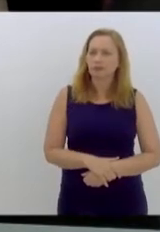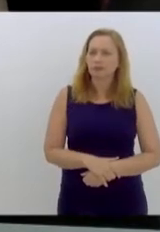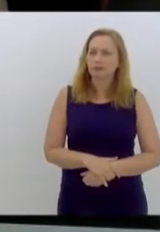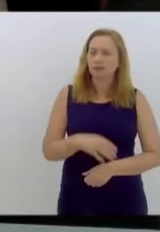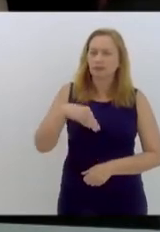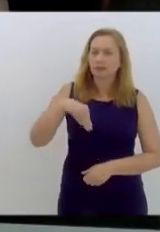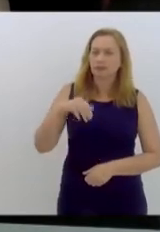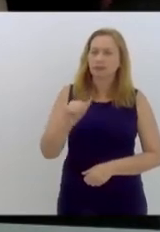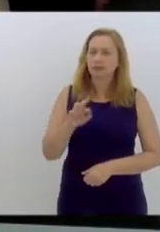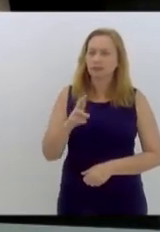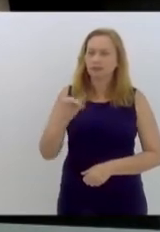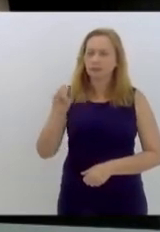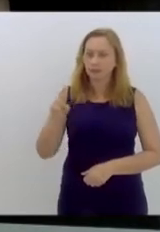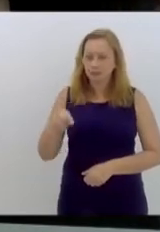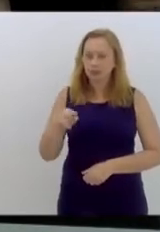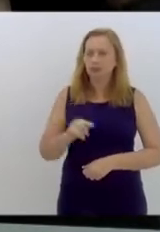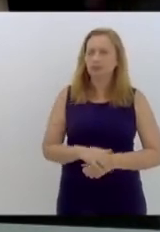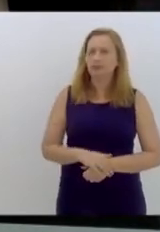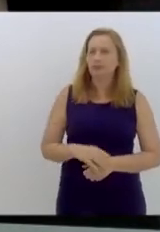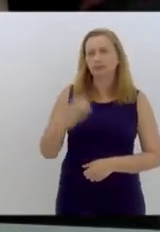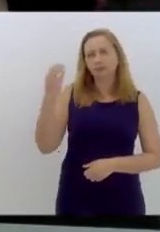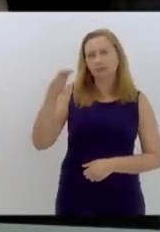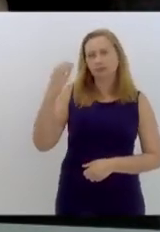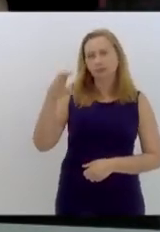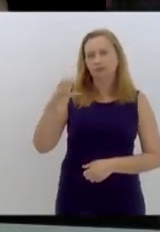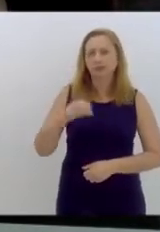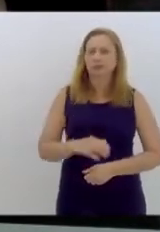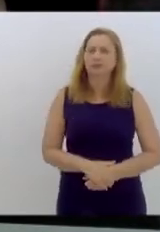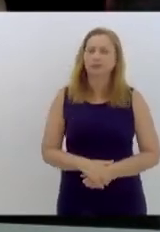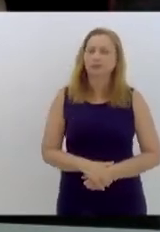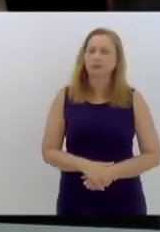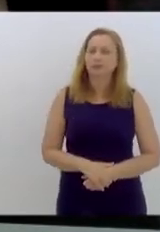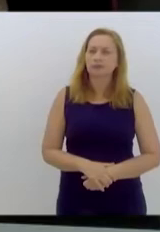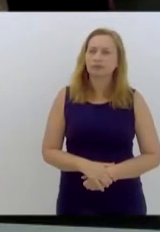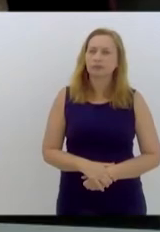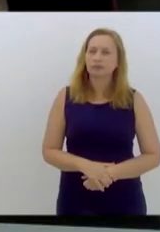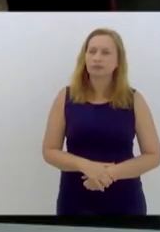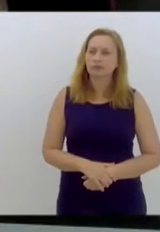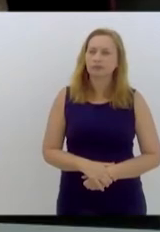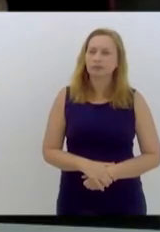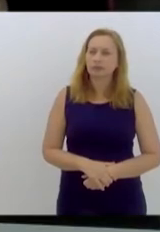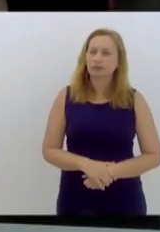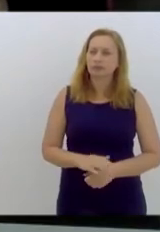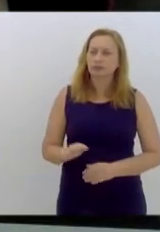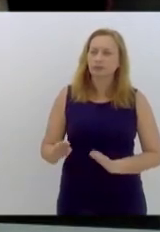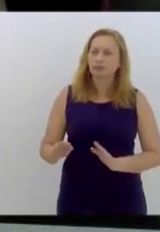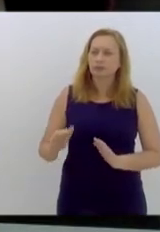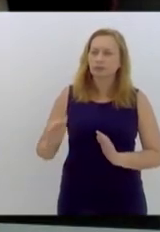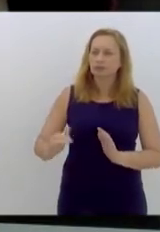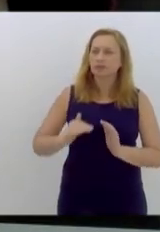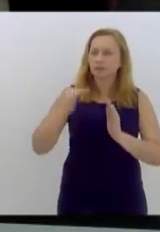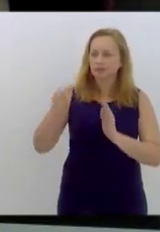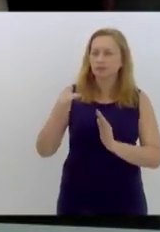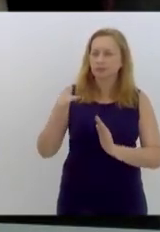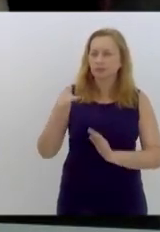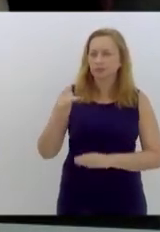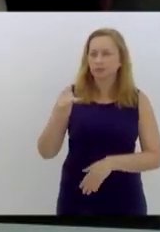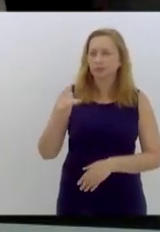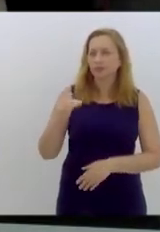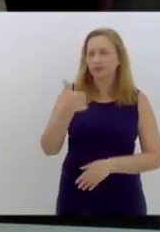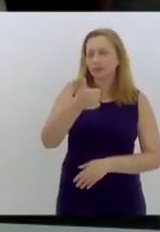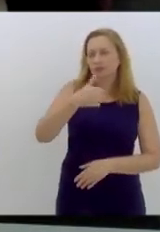Maricá, Niterói, seria superior a 100 milhões por ano em cada um desses